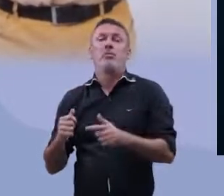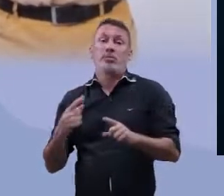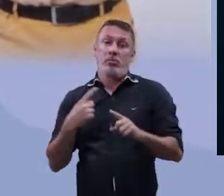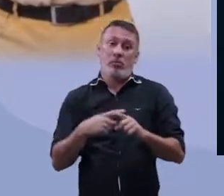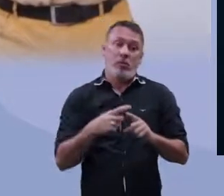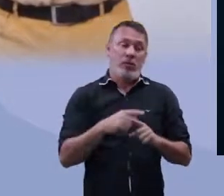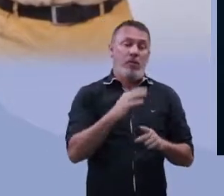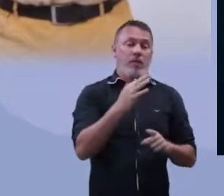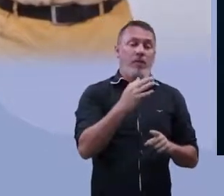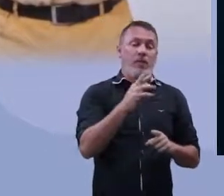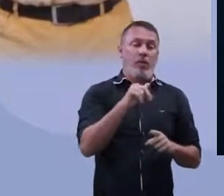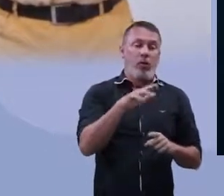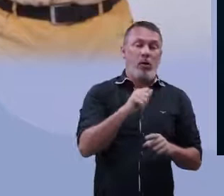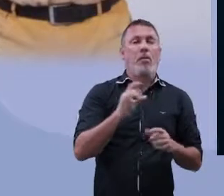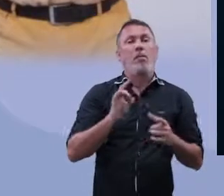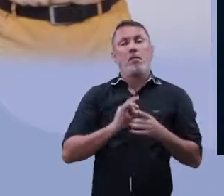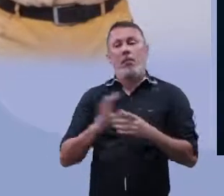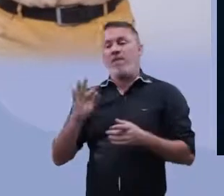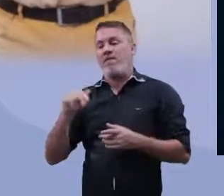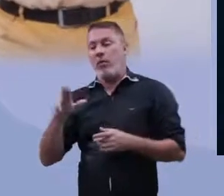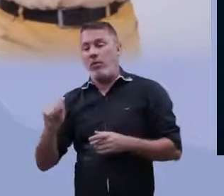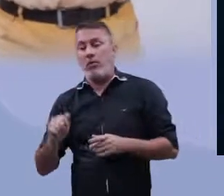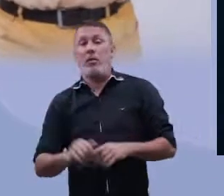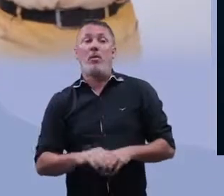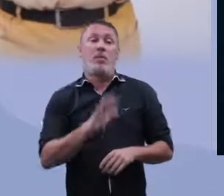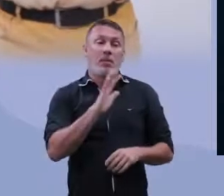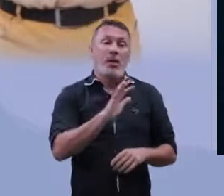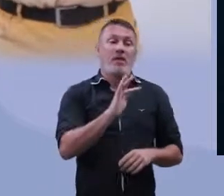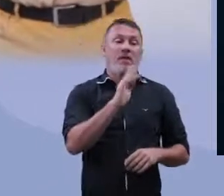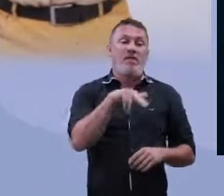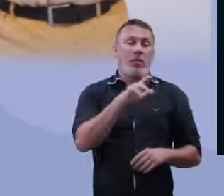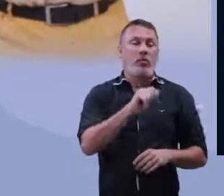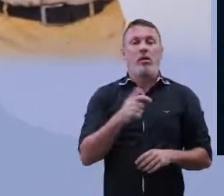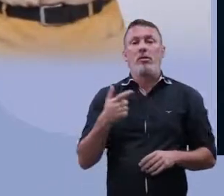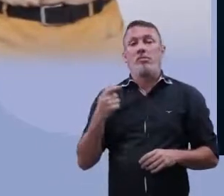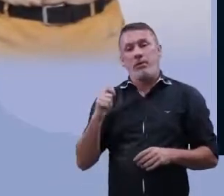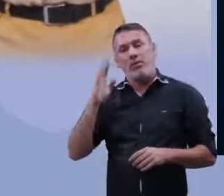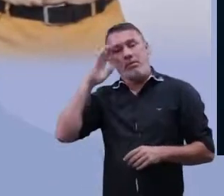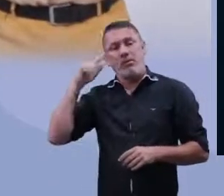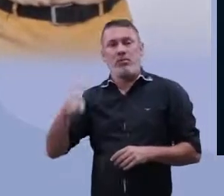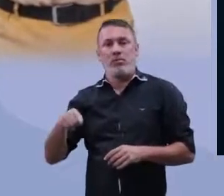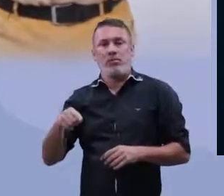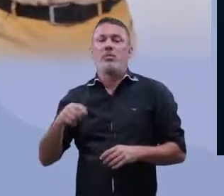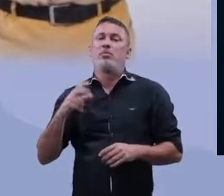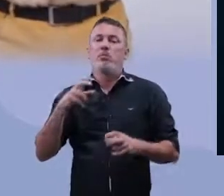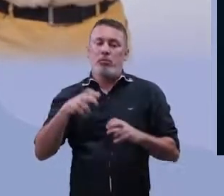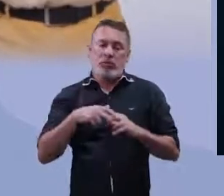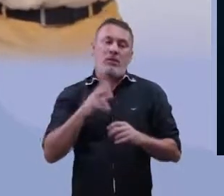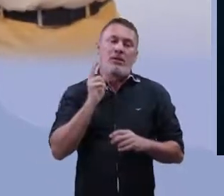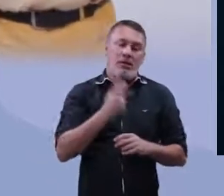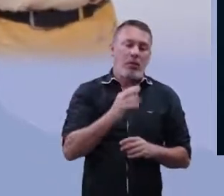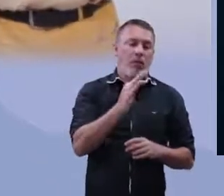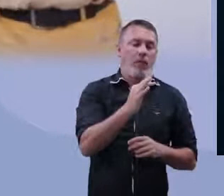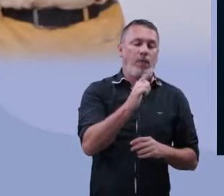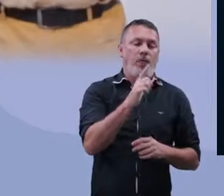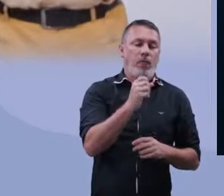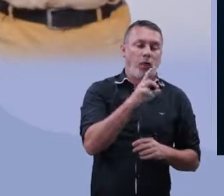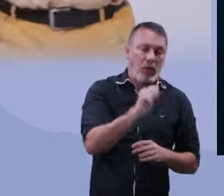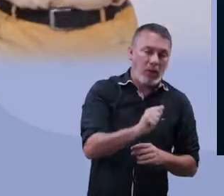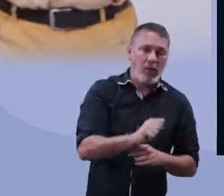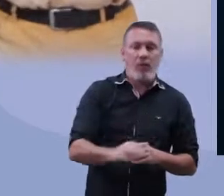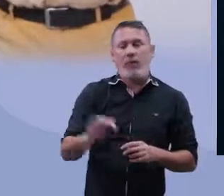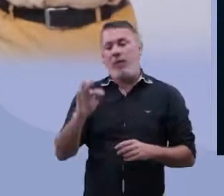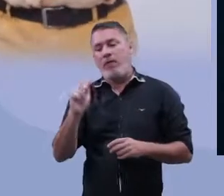fauna, mas nunca vou ter uma fauna sem flora. Então, toda vez cita-se flora e fauna. Só a título